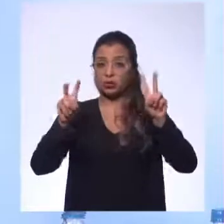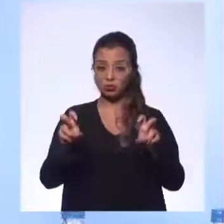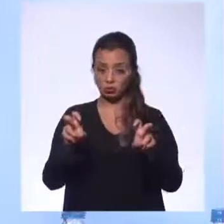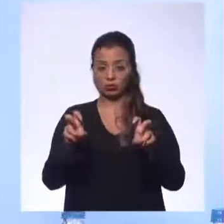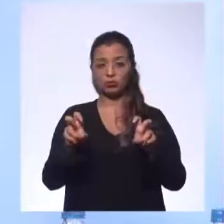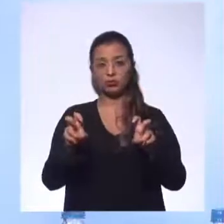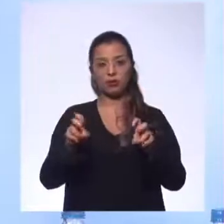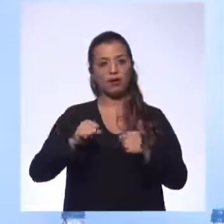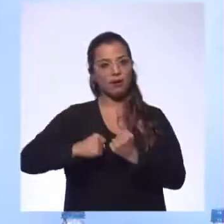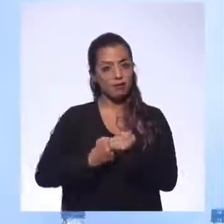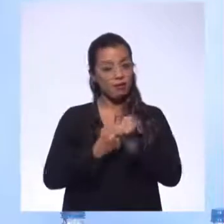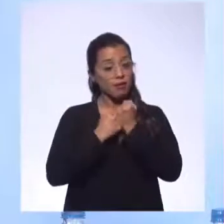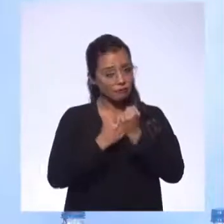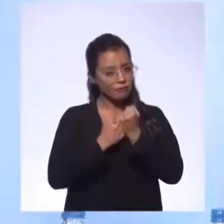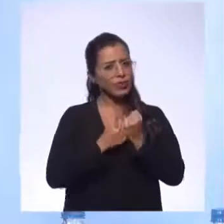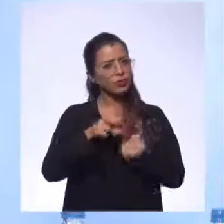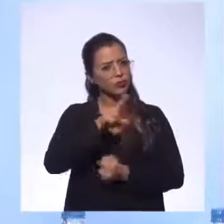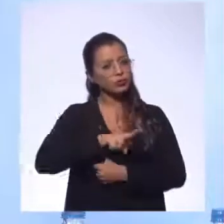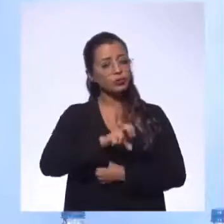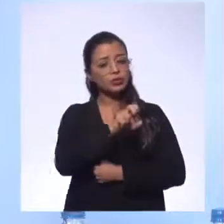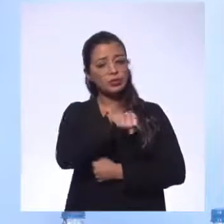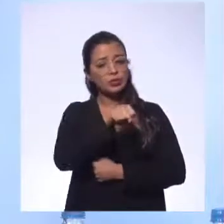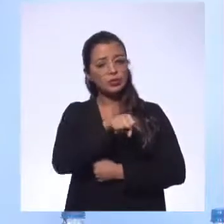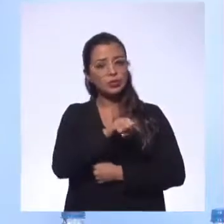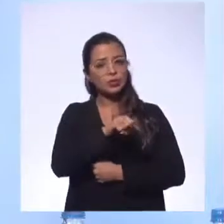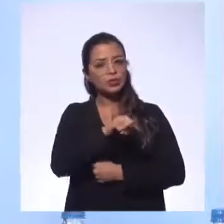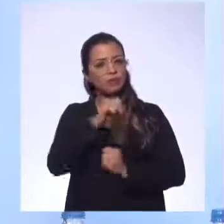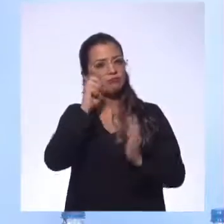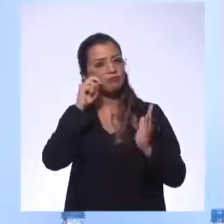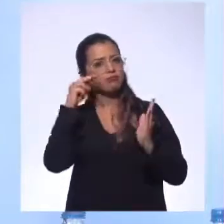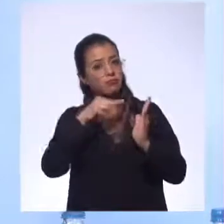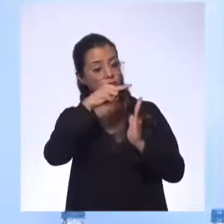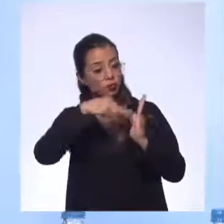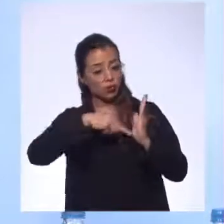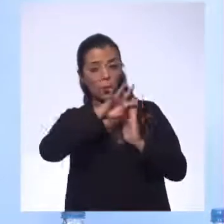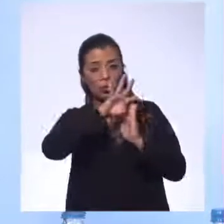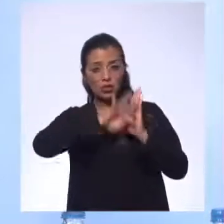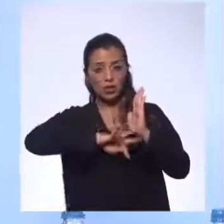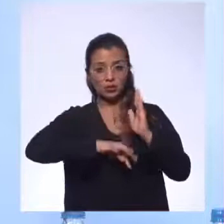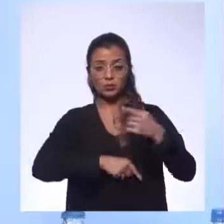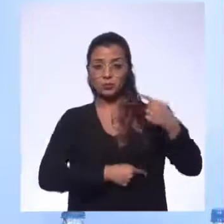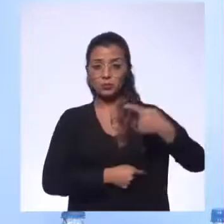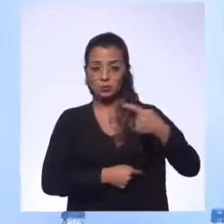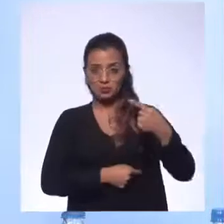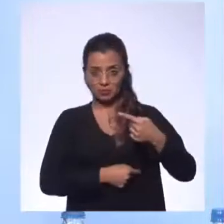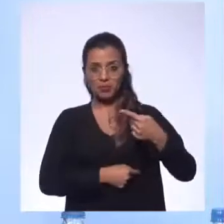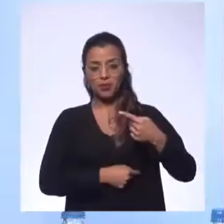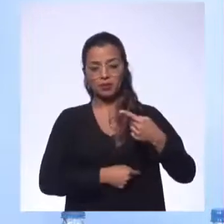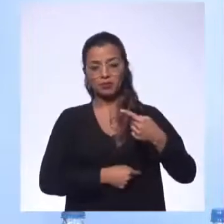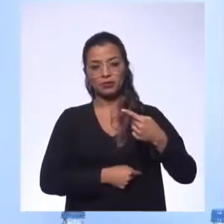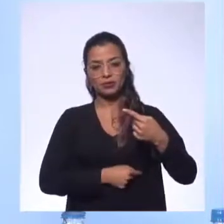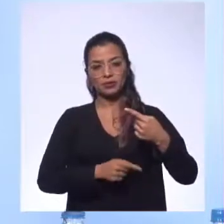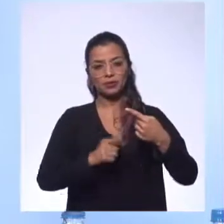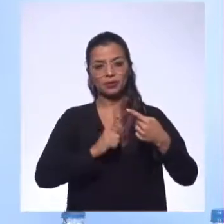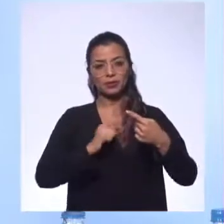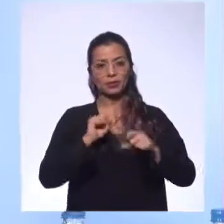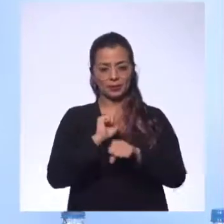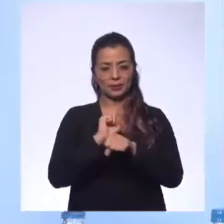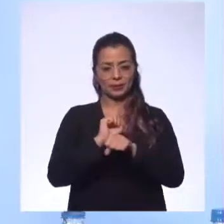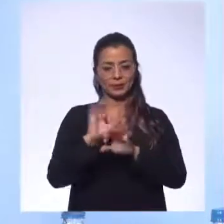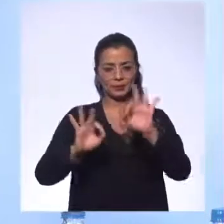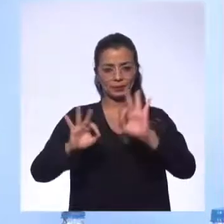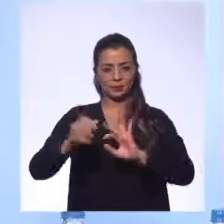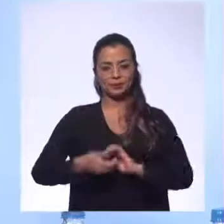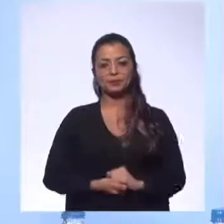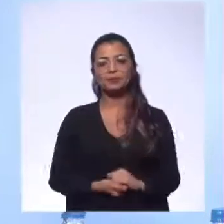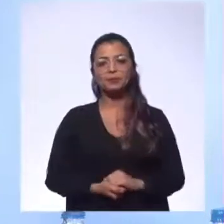ele defende, na verdade, né? Se a gente for parar para observar o primeiro texto, né, a primeira aqui, deixa eu ver aqui, ó, o uso de